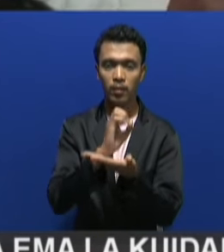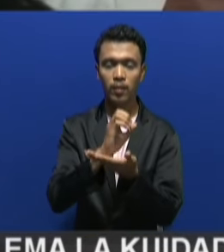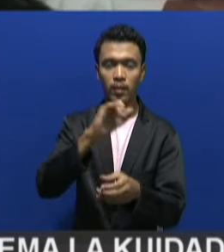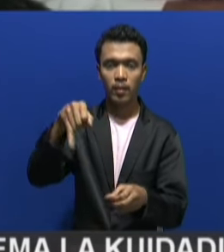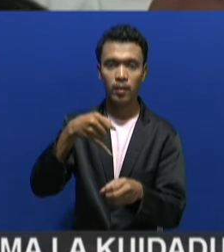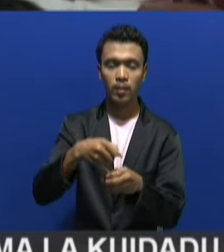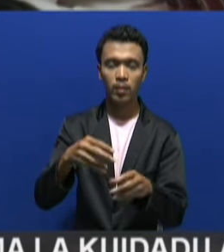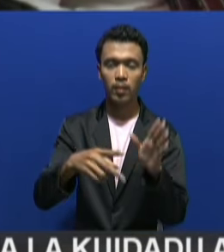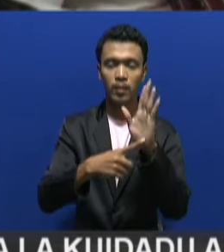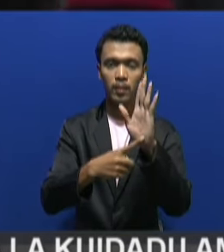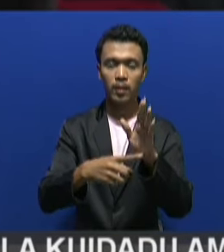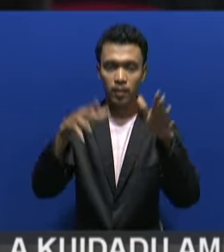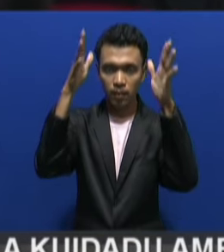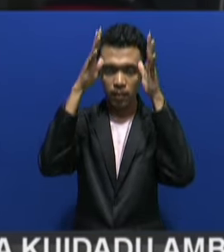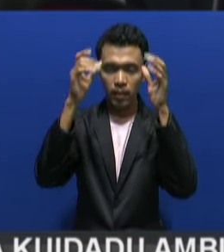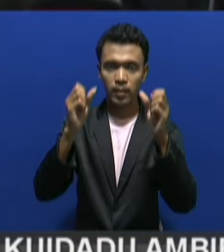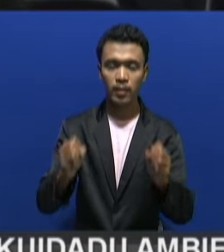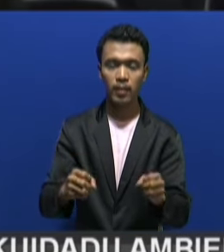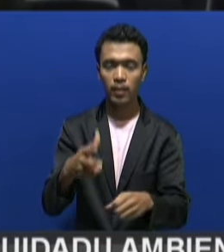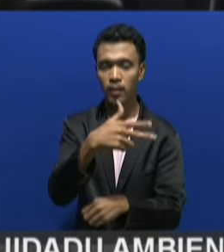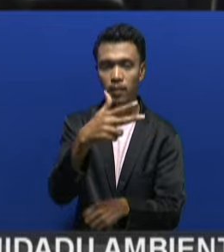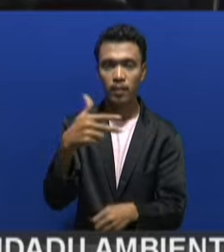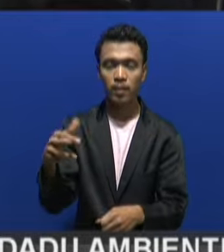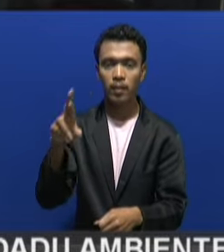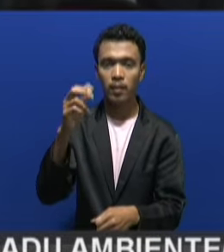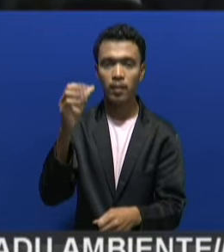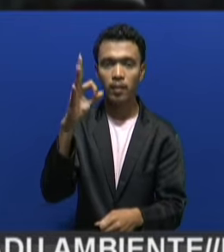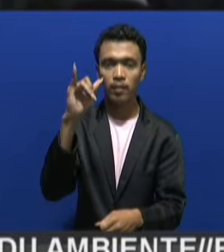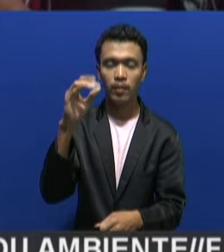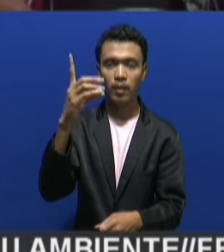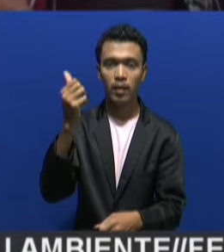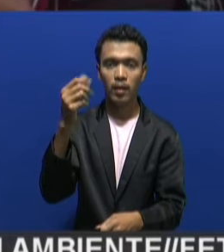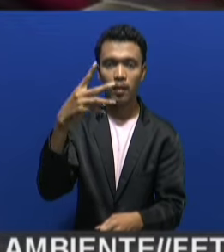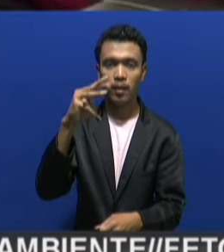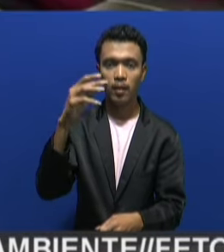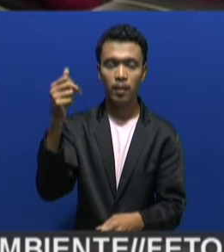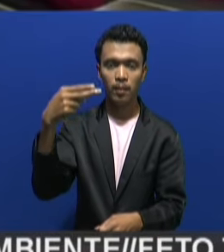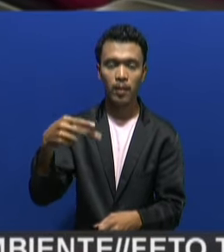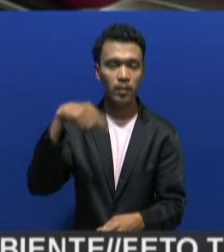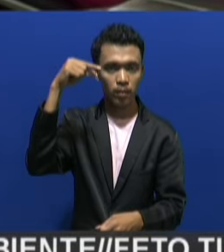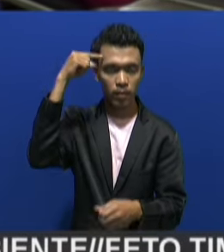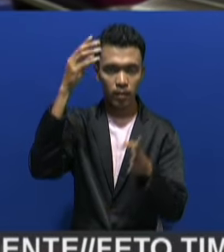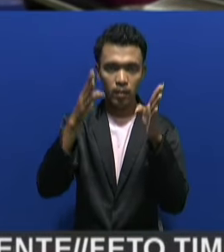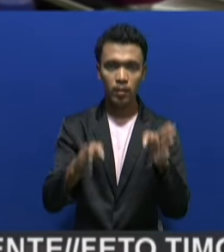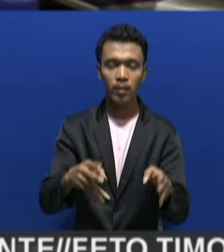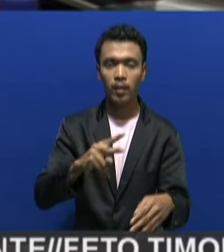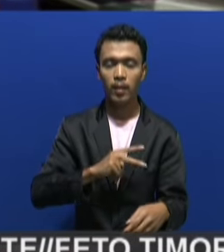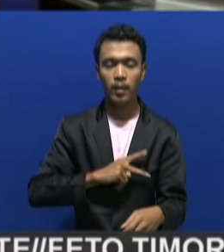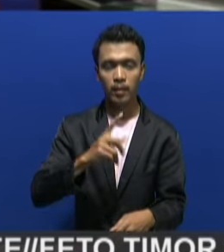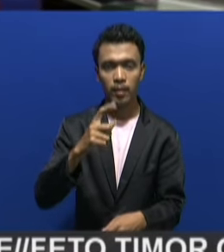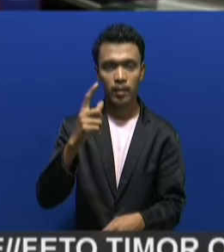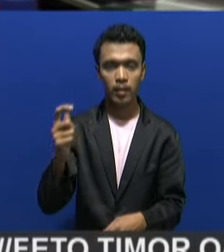husi representante presidente República Indonésia Rafi Ahmad, governador NTT Sufmi